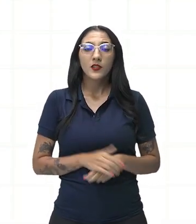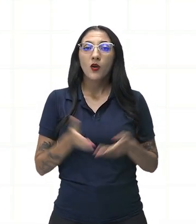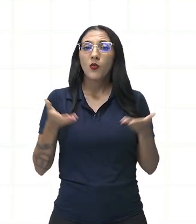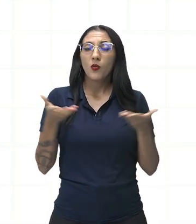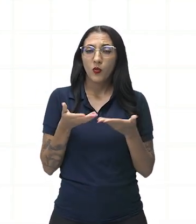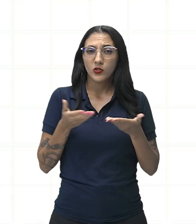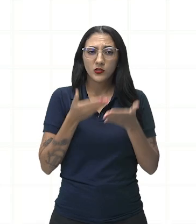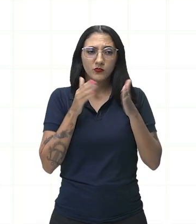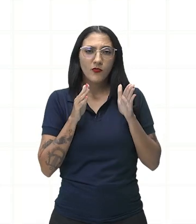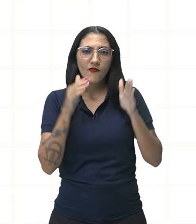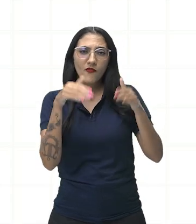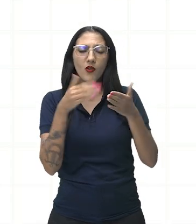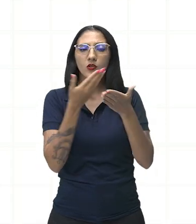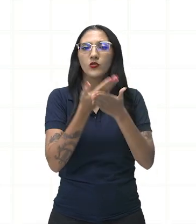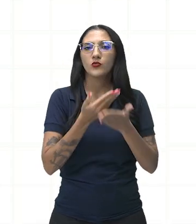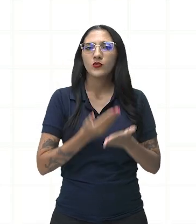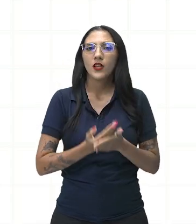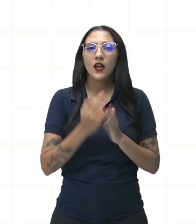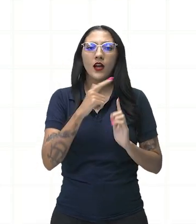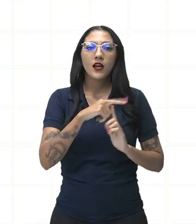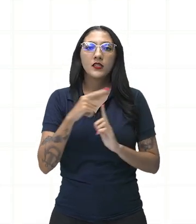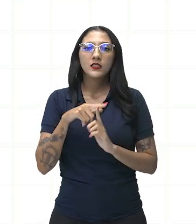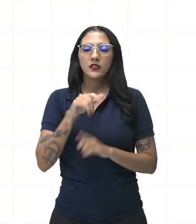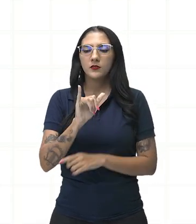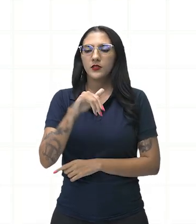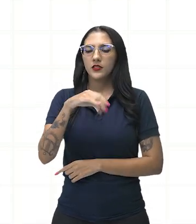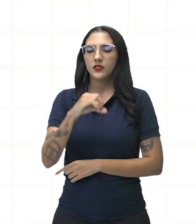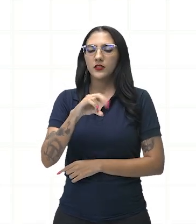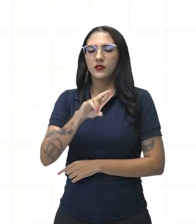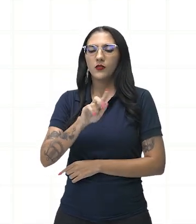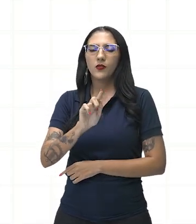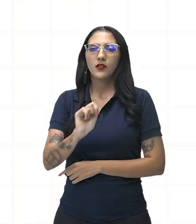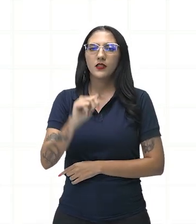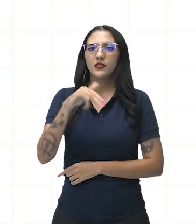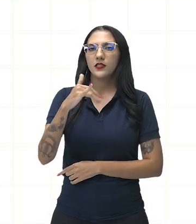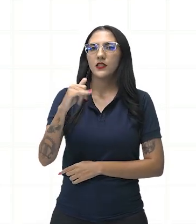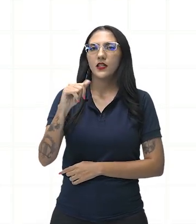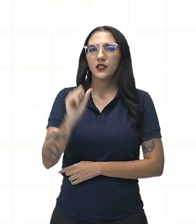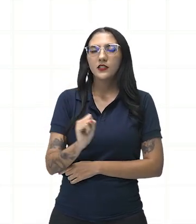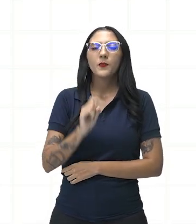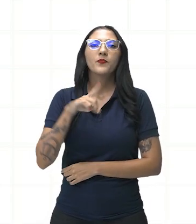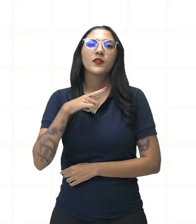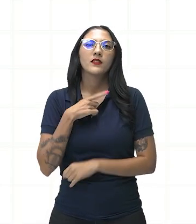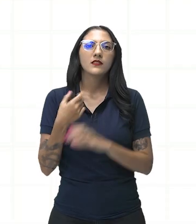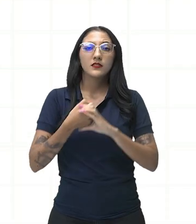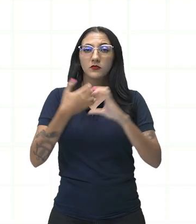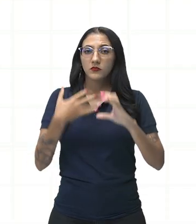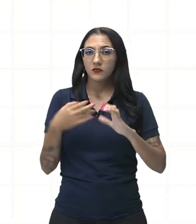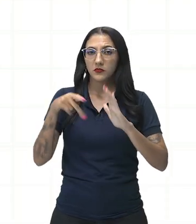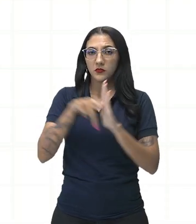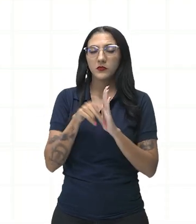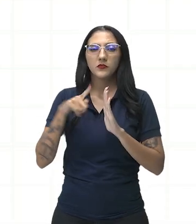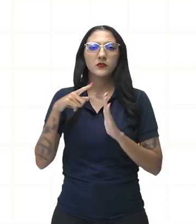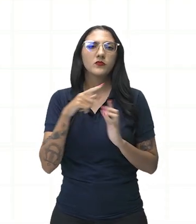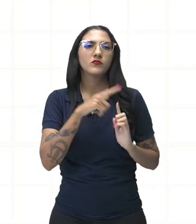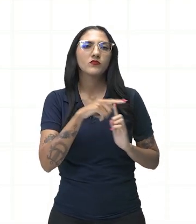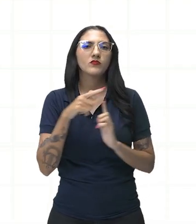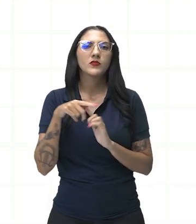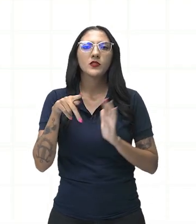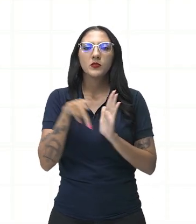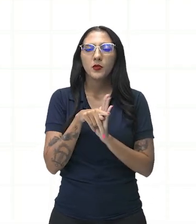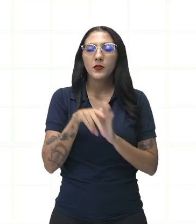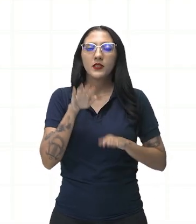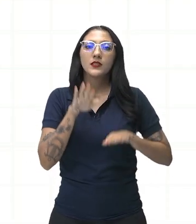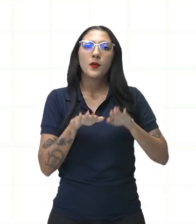vamos focar nas funções químicas do tipo inorgânicas, que elas são classificações de compostos químicos baseados em